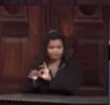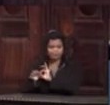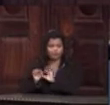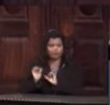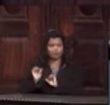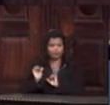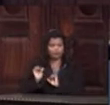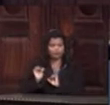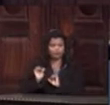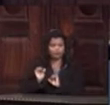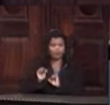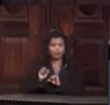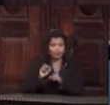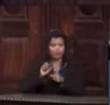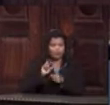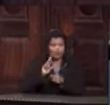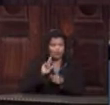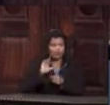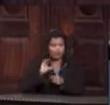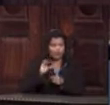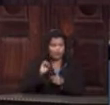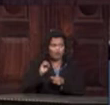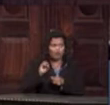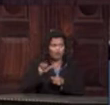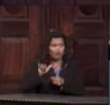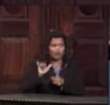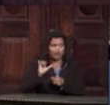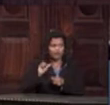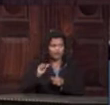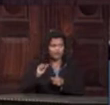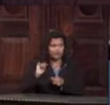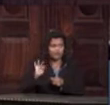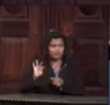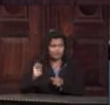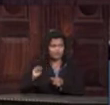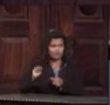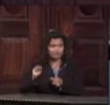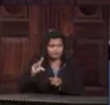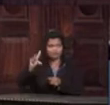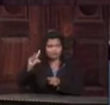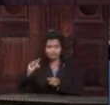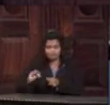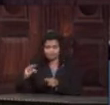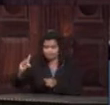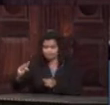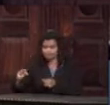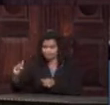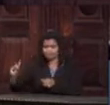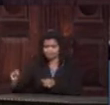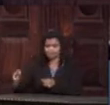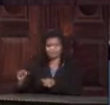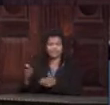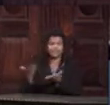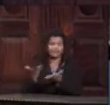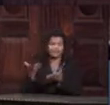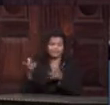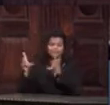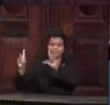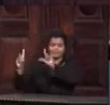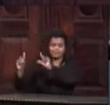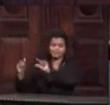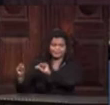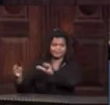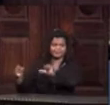pelo pagamento dos lotes petróleo para aumentar as vantagens das petrolíferas que estão explorando óleo no brasil